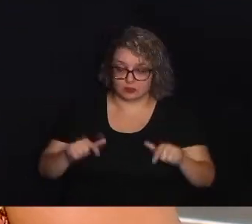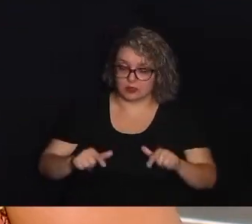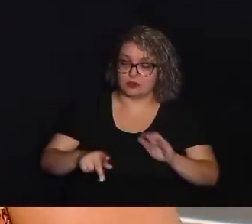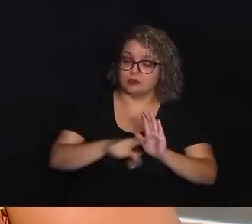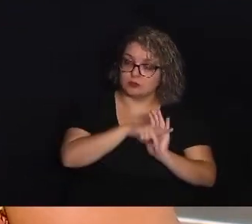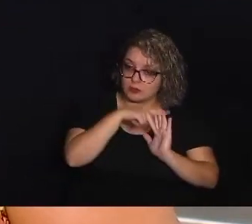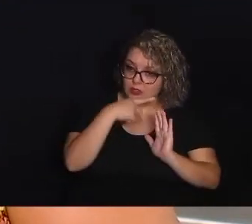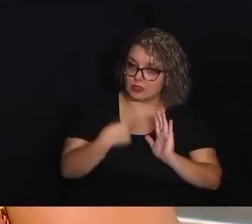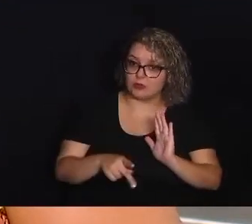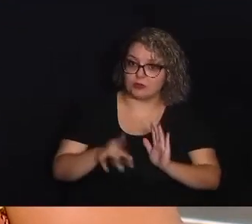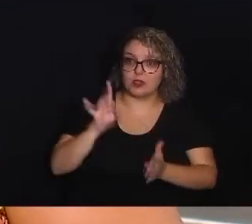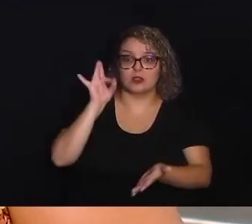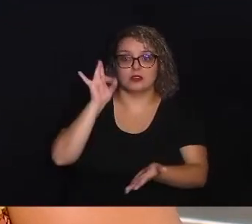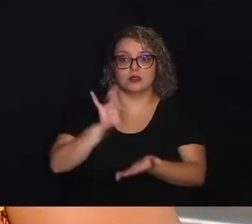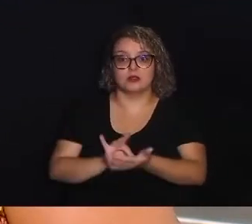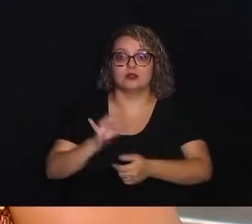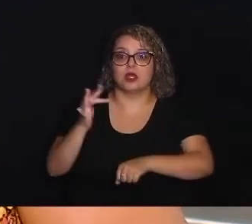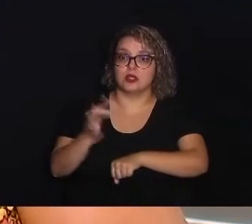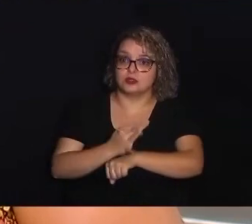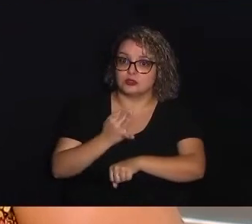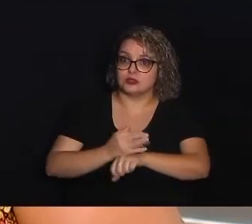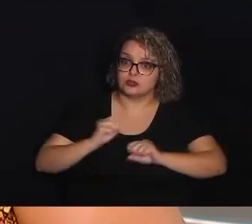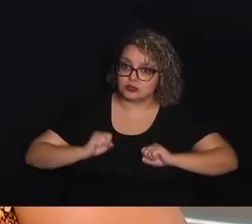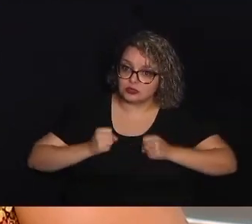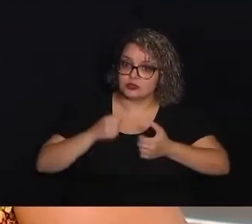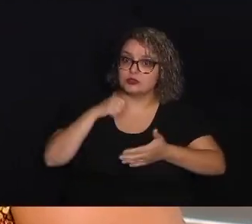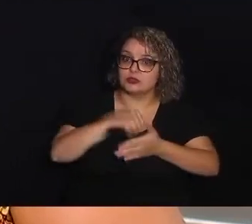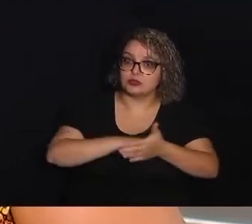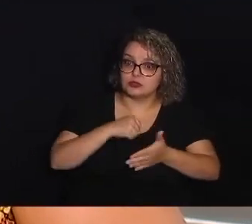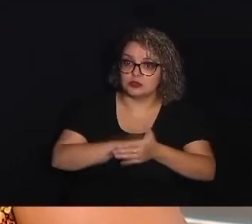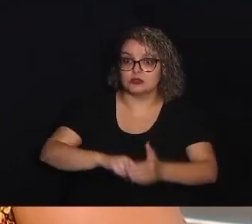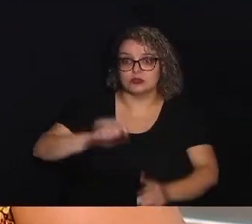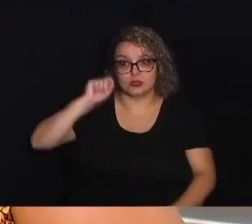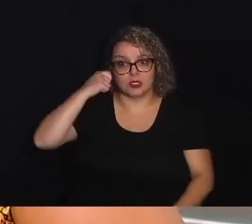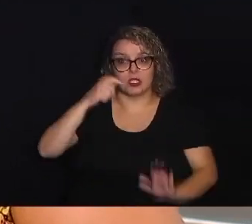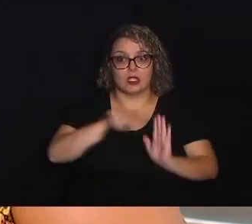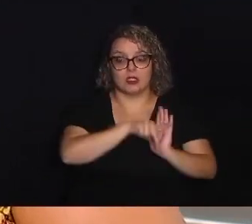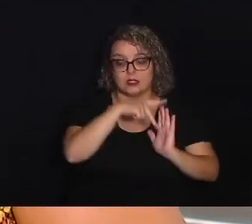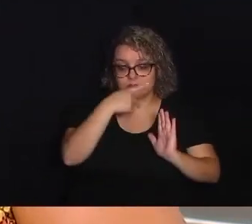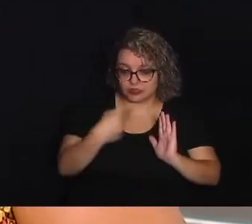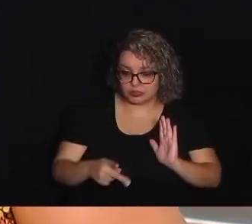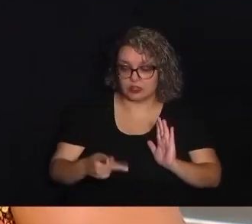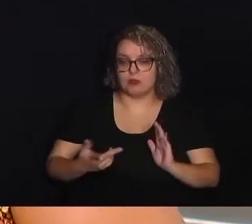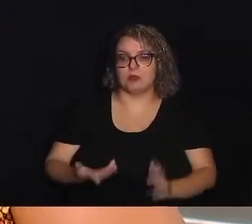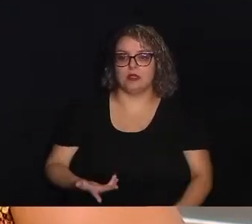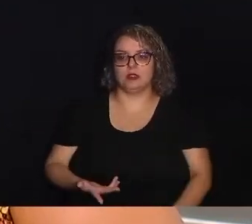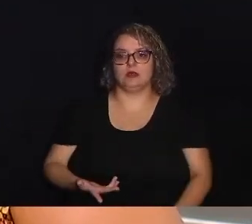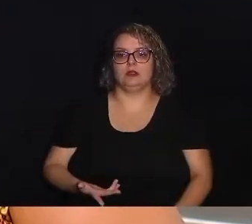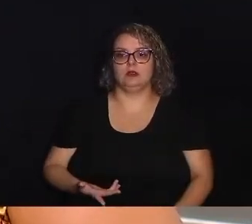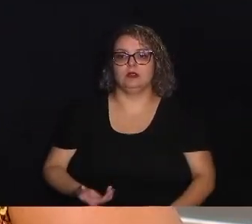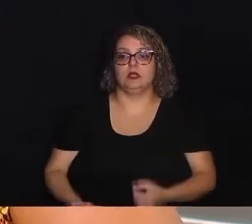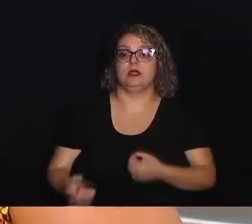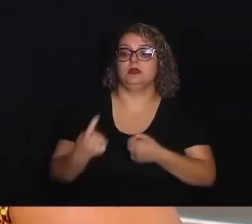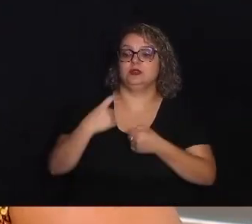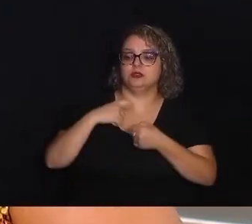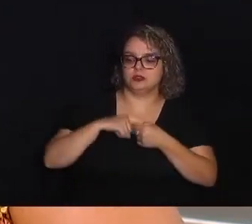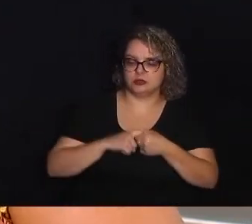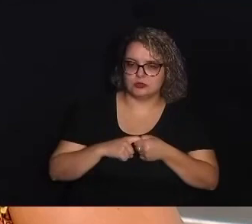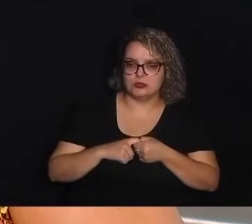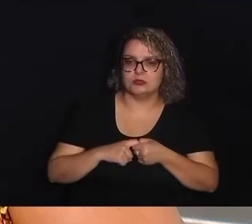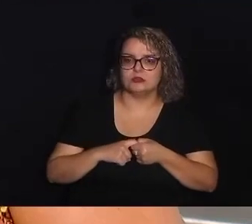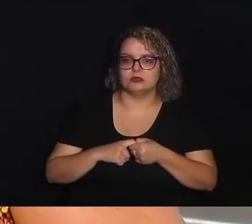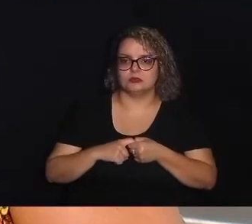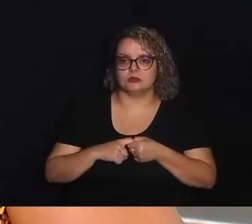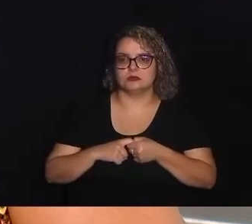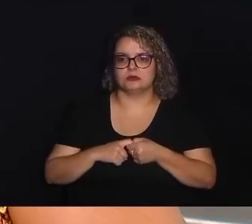possam compreender esse espaço de fato como espaço de resistência de pertencimento né